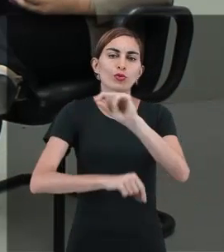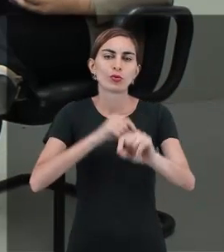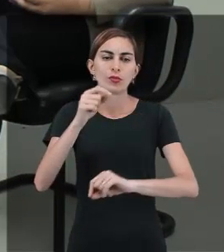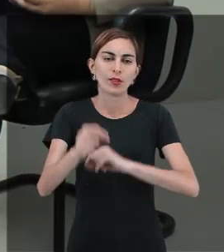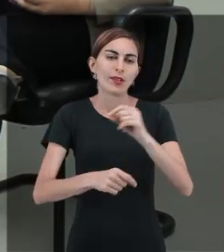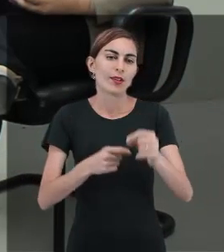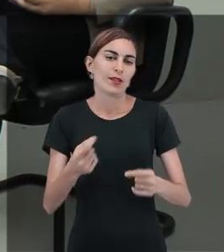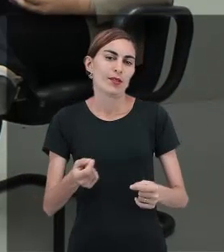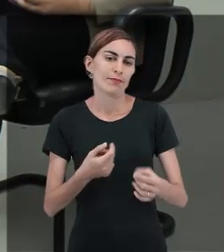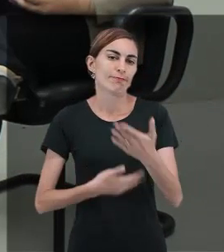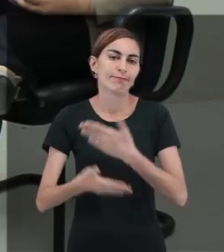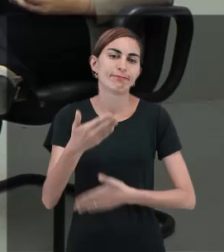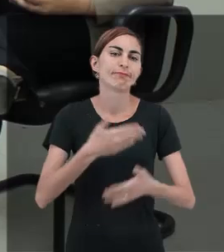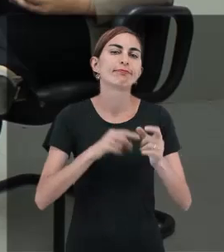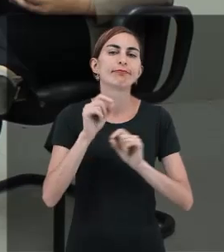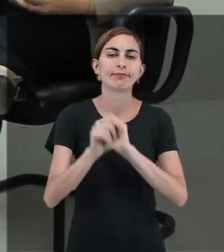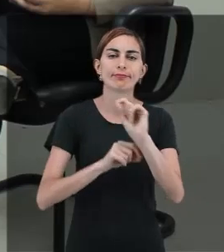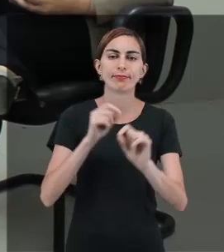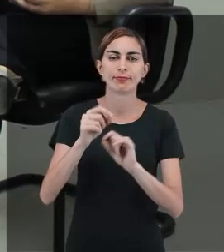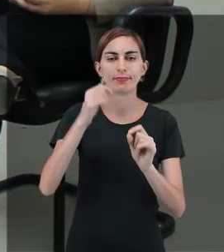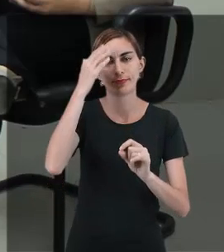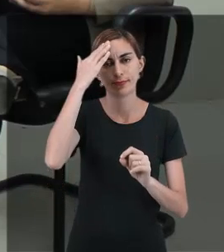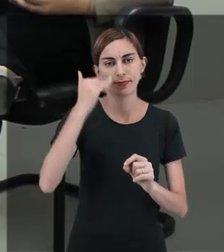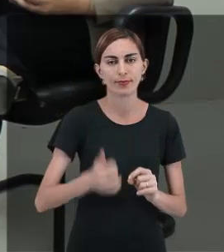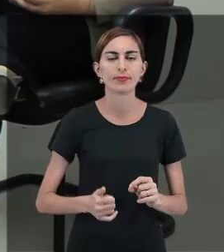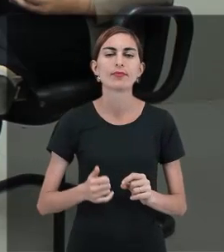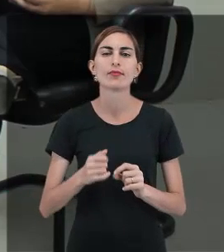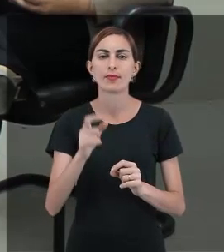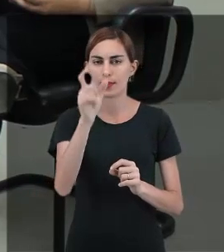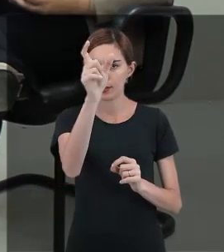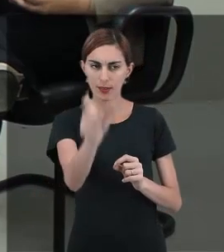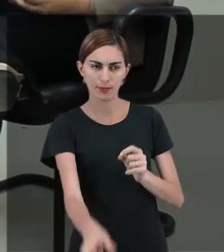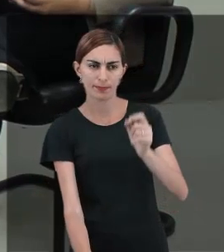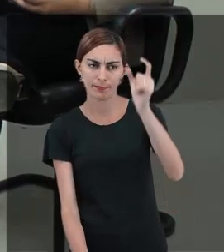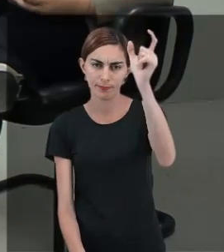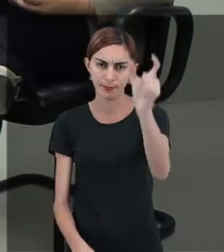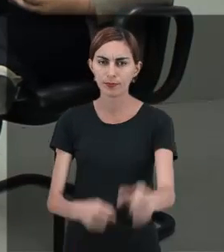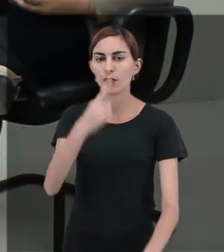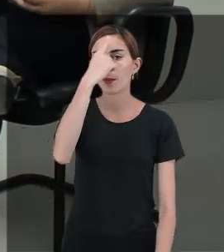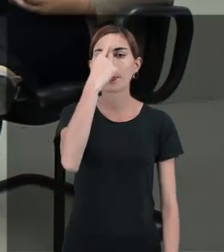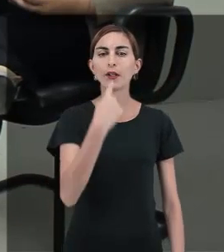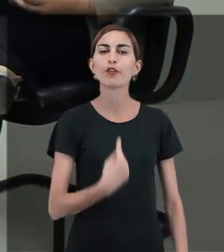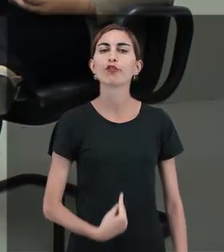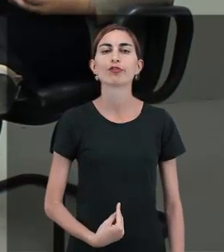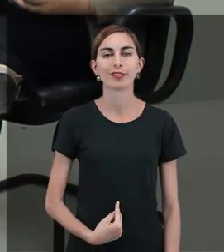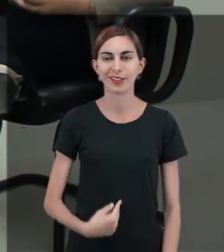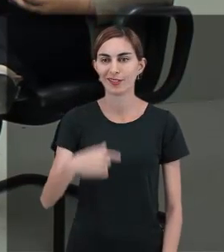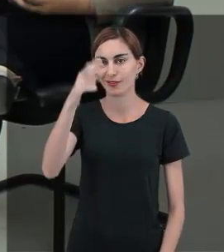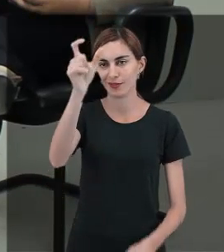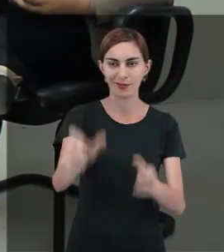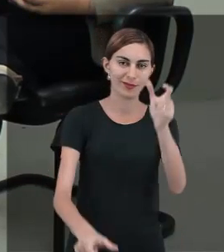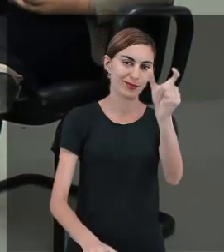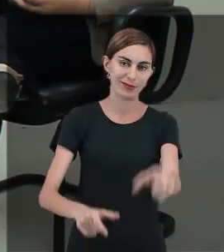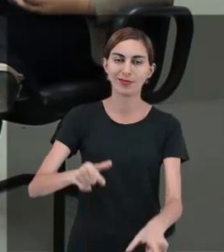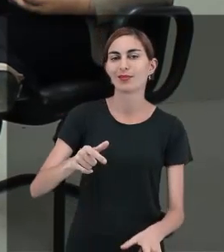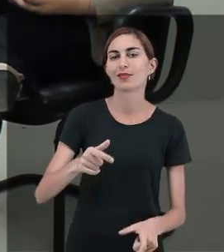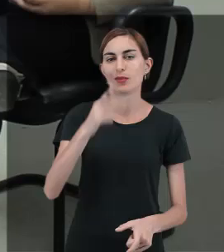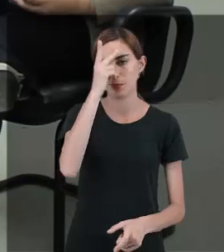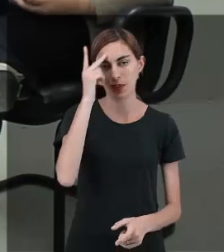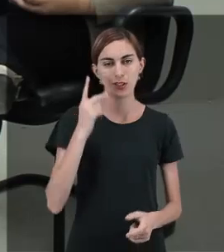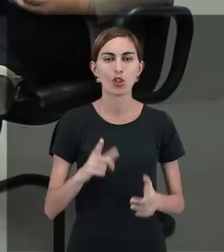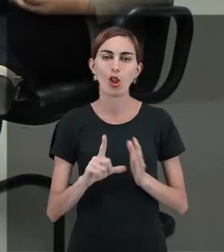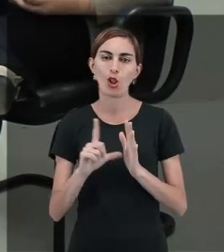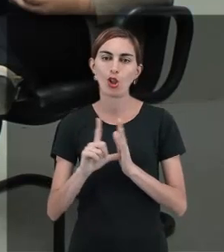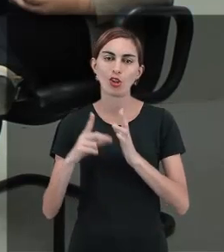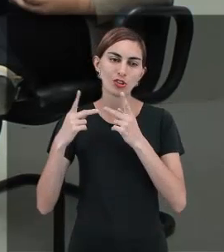ele. Sabendo isso aí, eu vou ter à disposição daquele tipo de público o meu produto. Então, eu não sei se a loja dele é